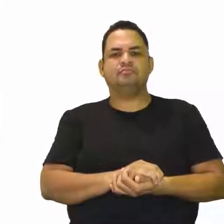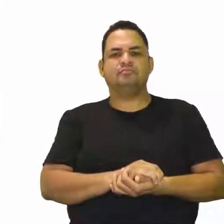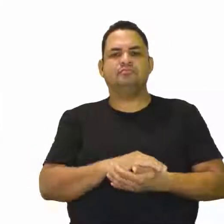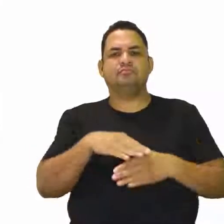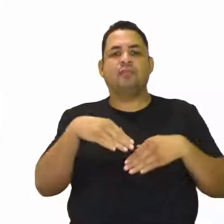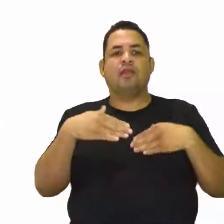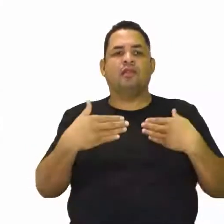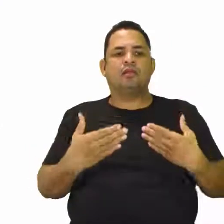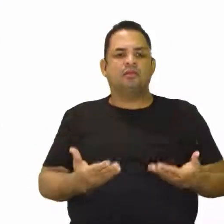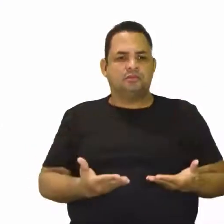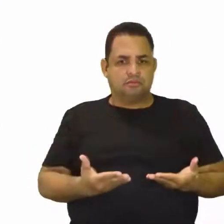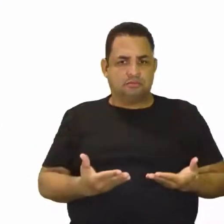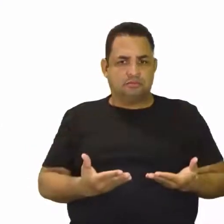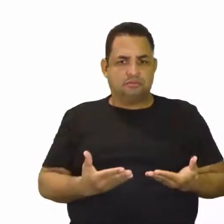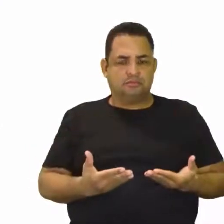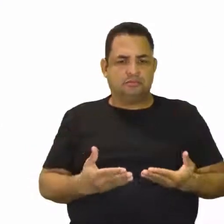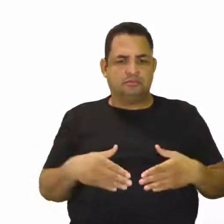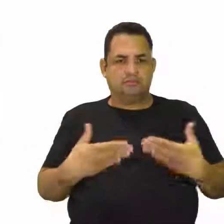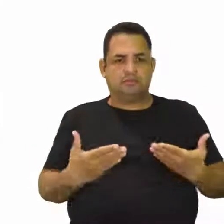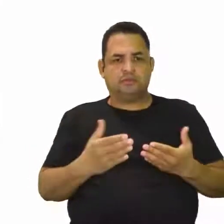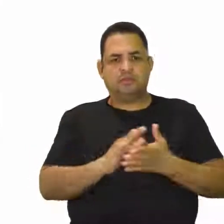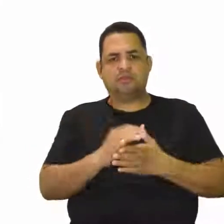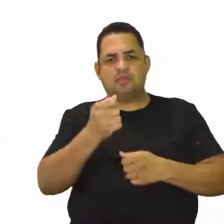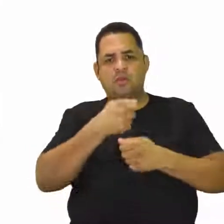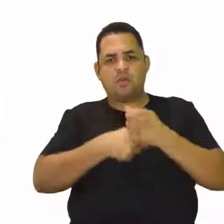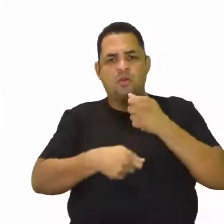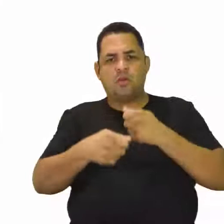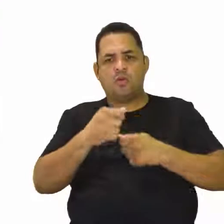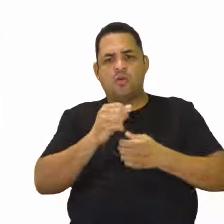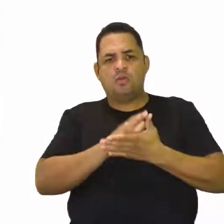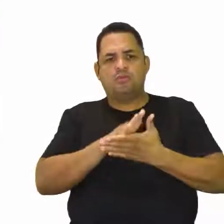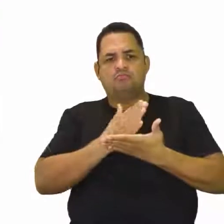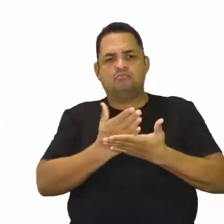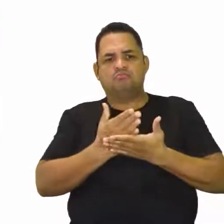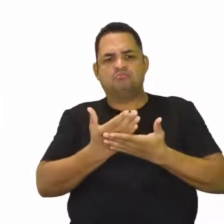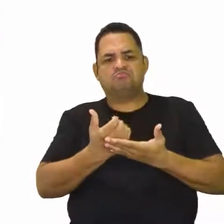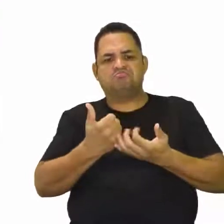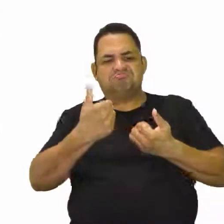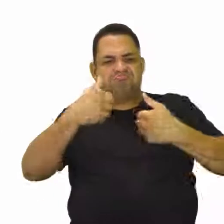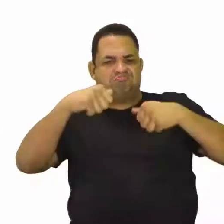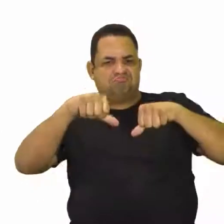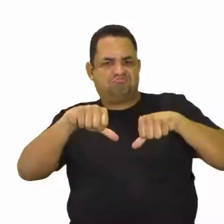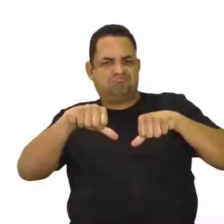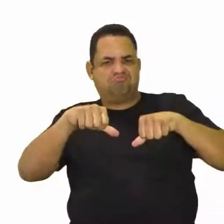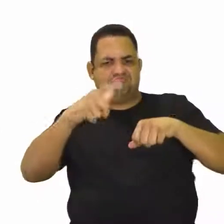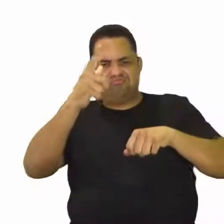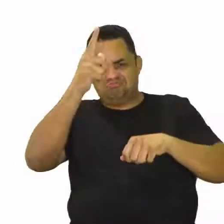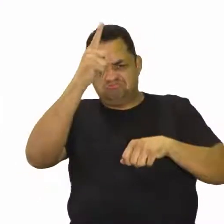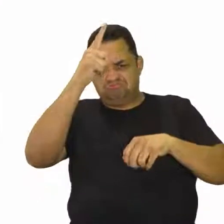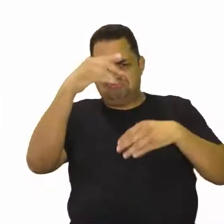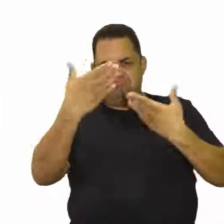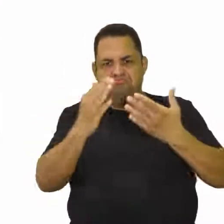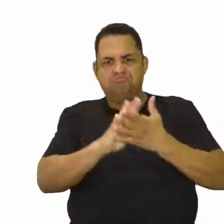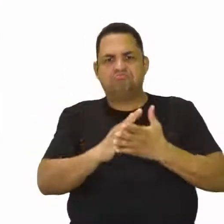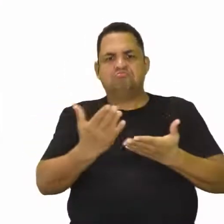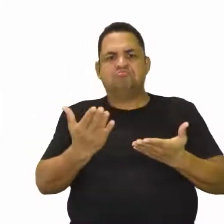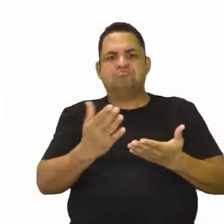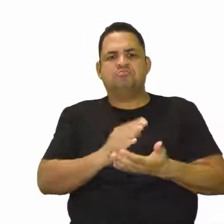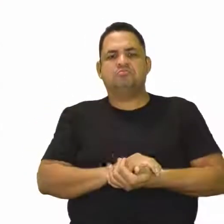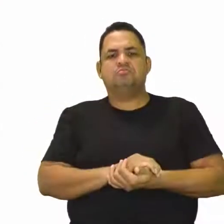No momento em que a economia da Alemanha atravessava uma crise, para